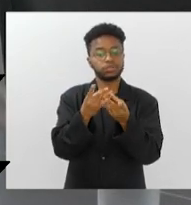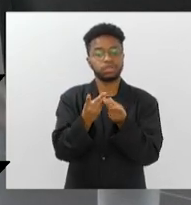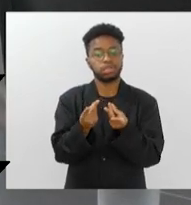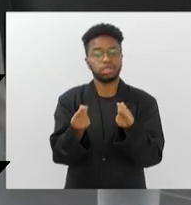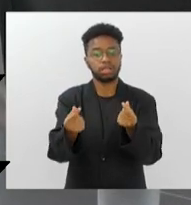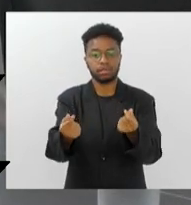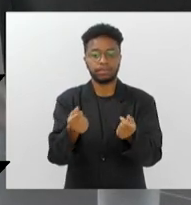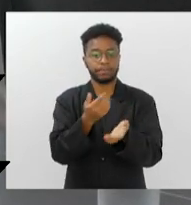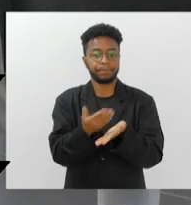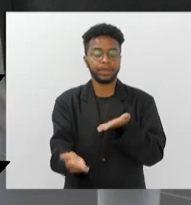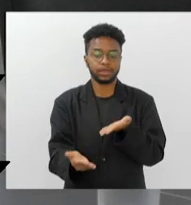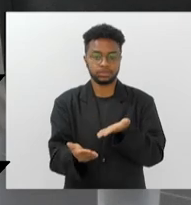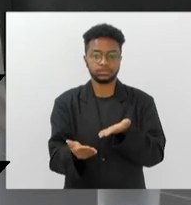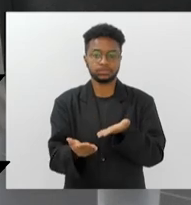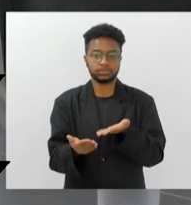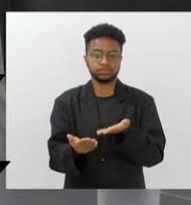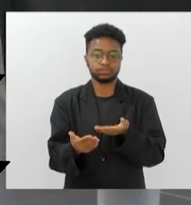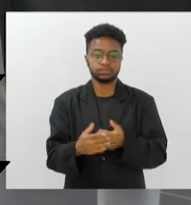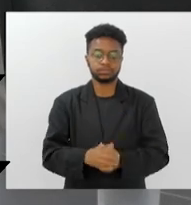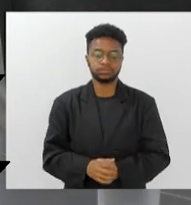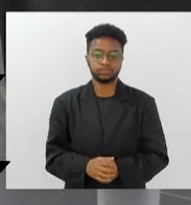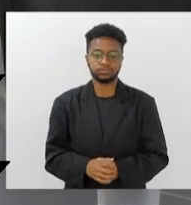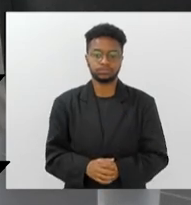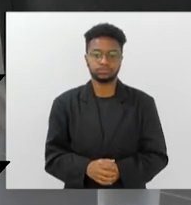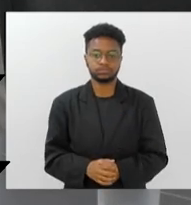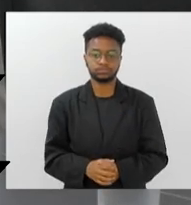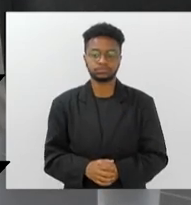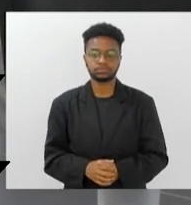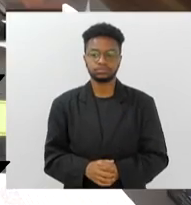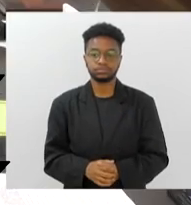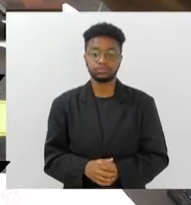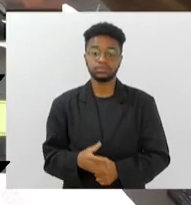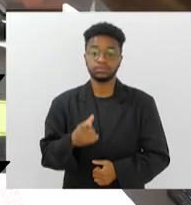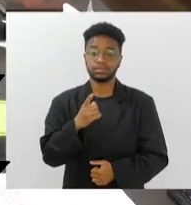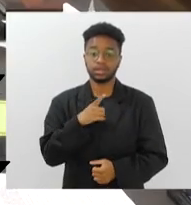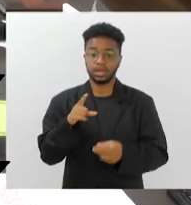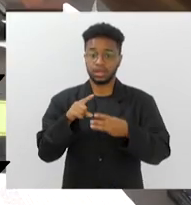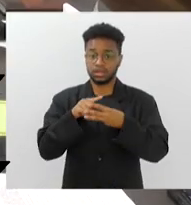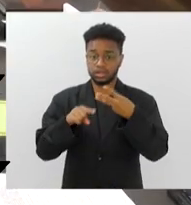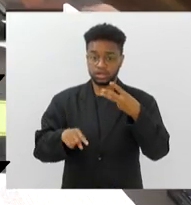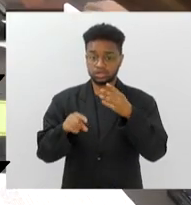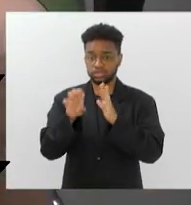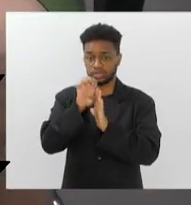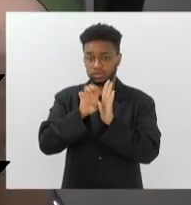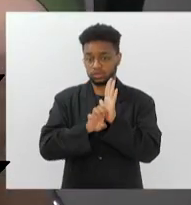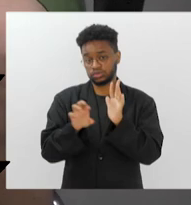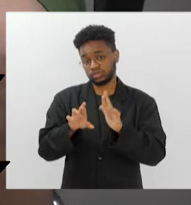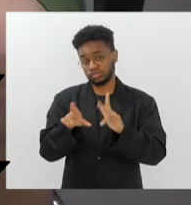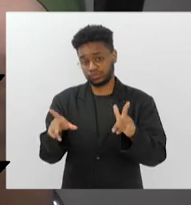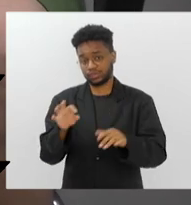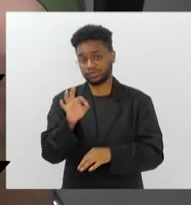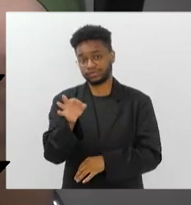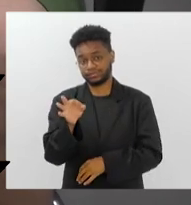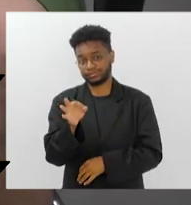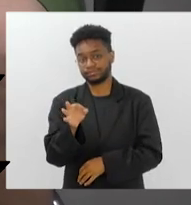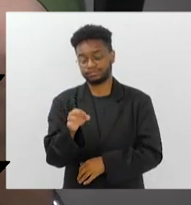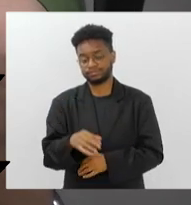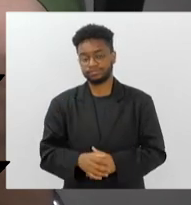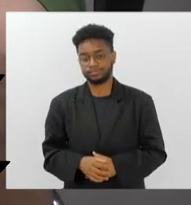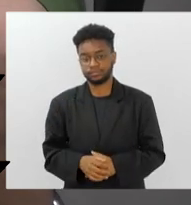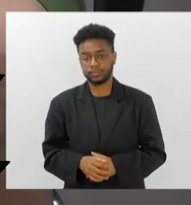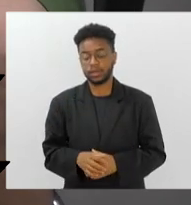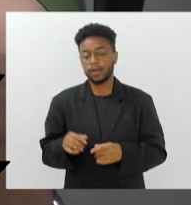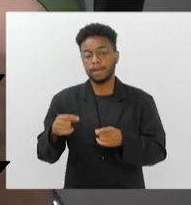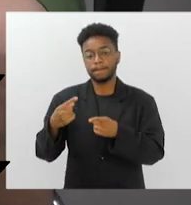do do intuito principal do Objetivo principal e são três estatutos distintos né senhor presidente